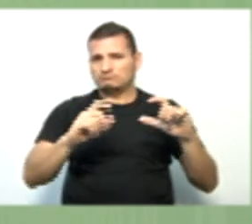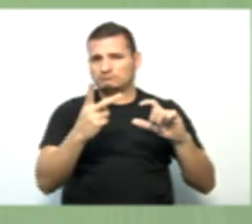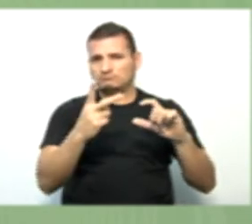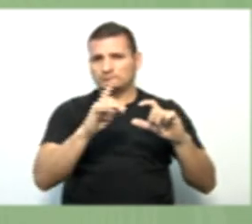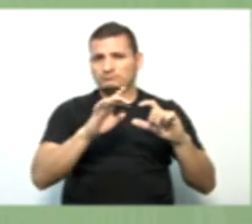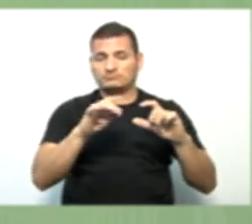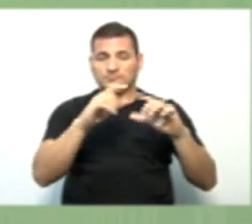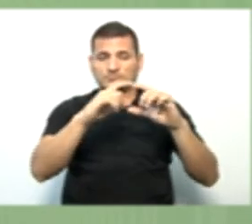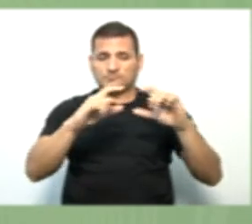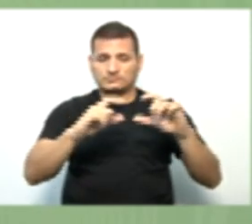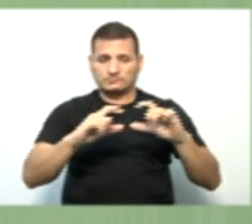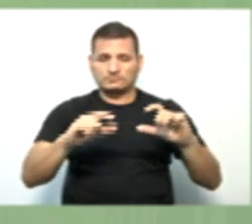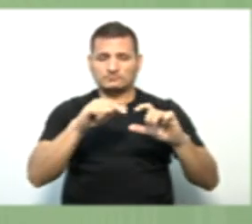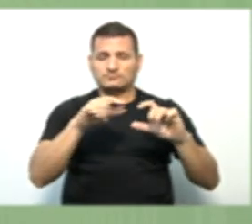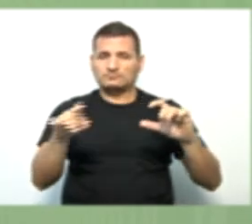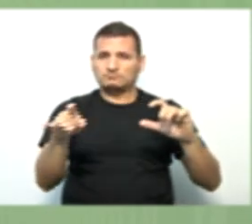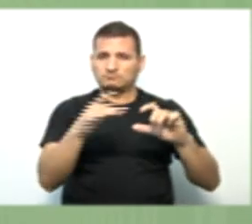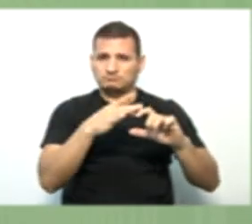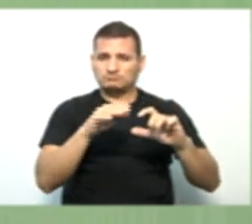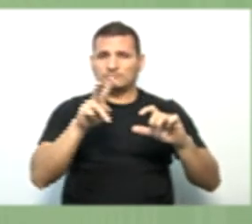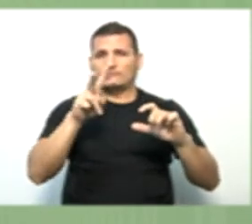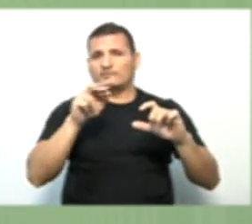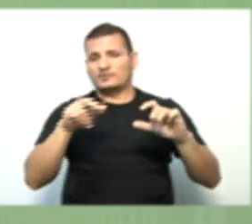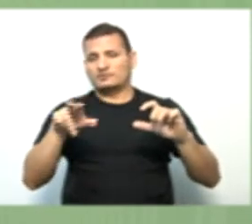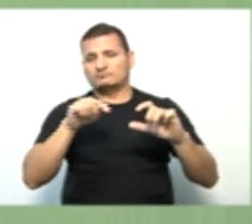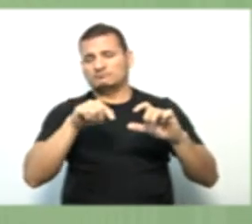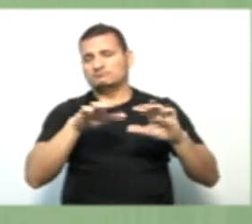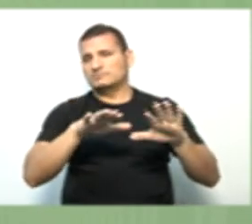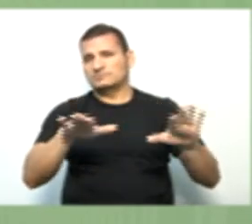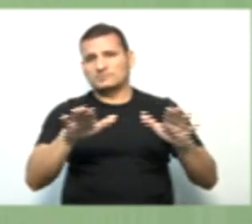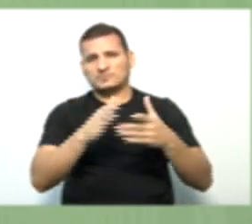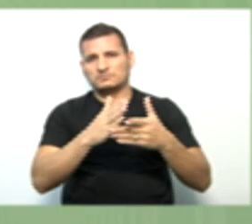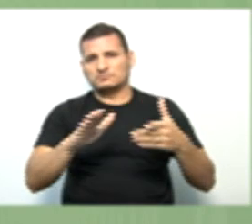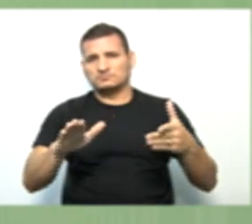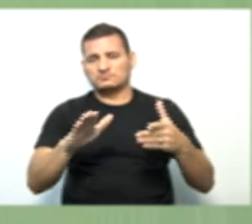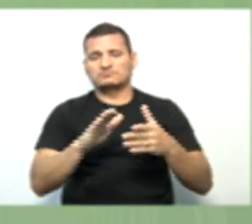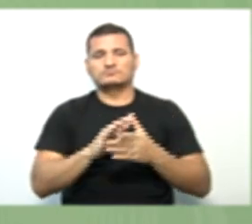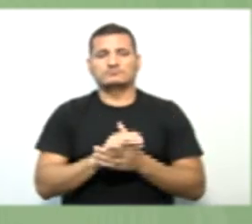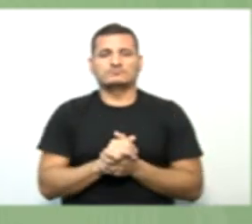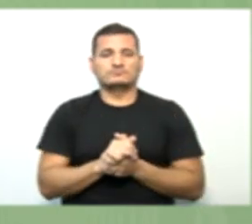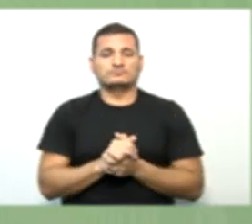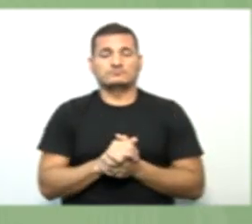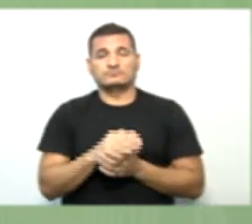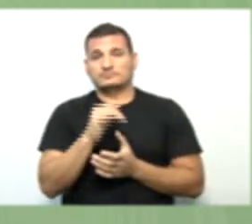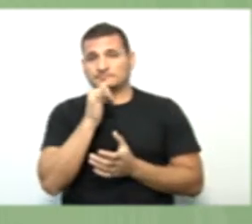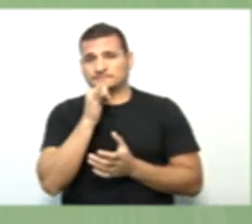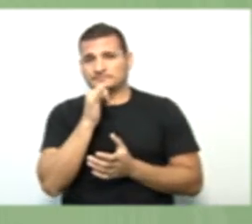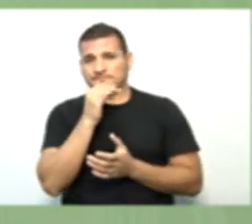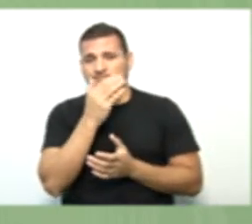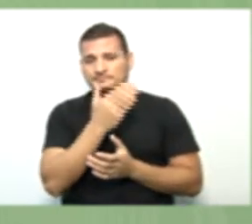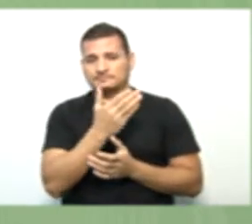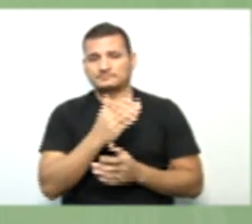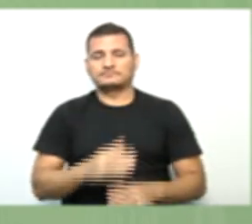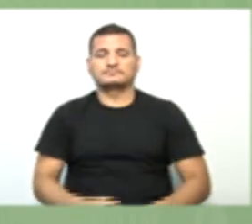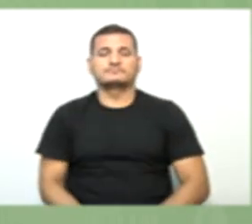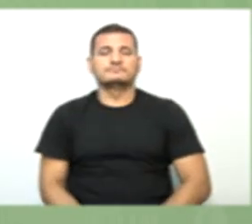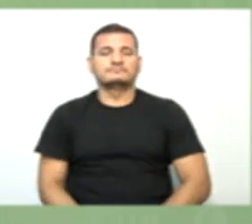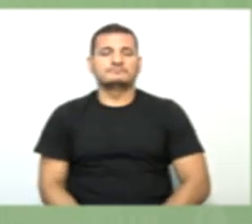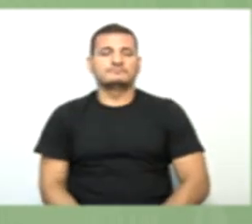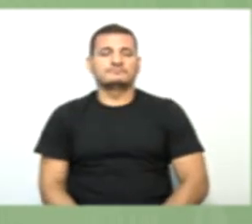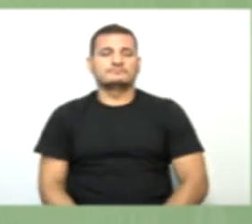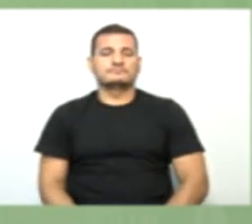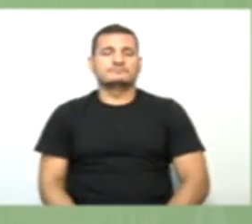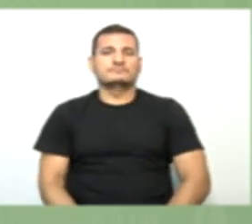se encerra, essas variáveis deixam de existir, certo? Aí nós temos um exemplo